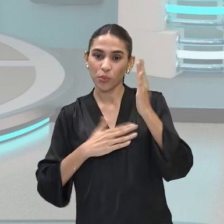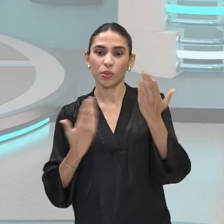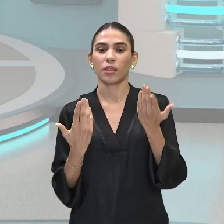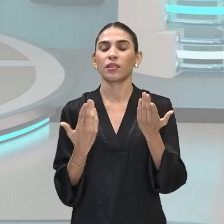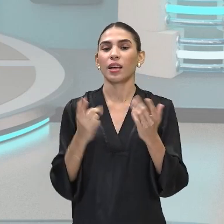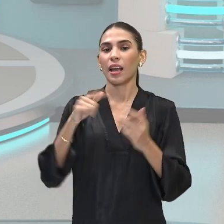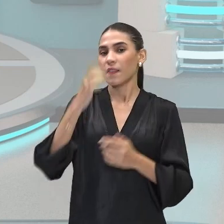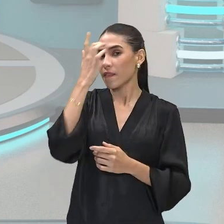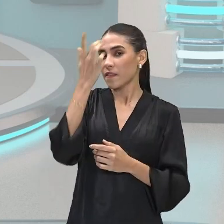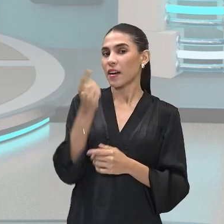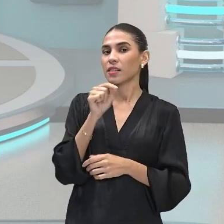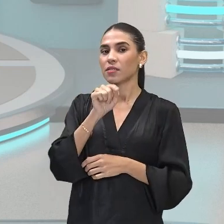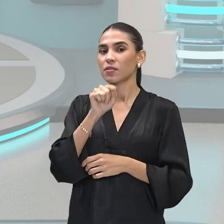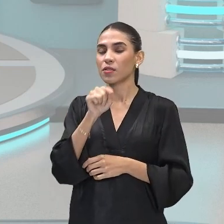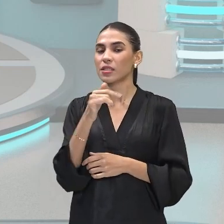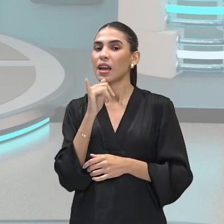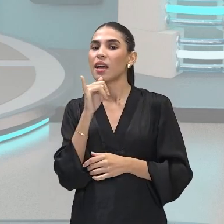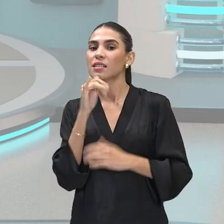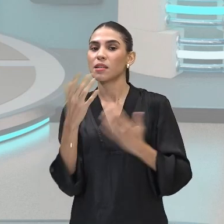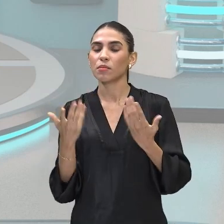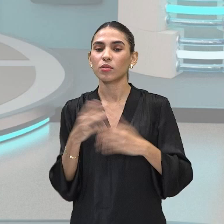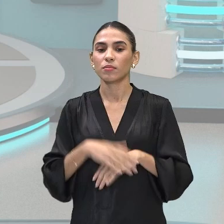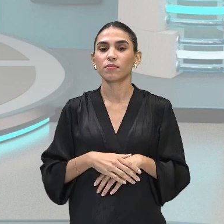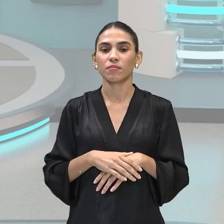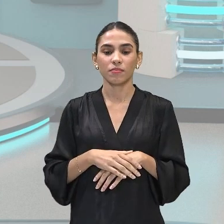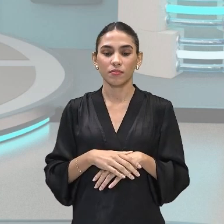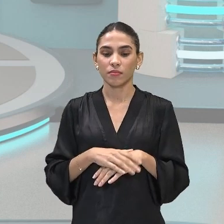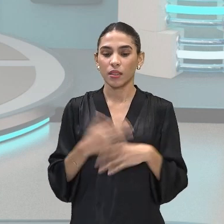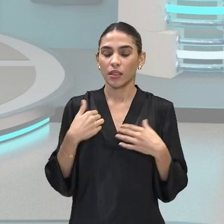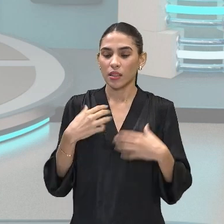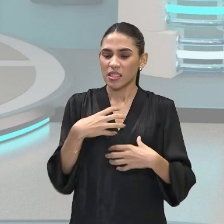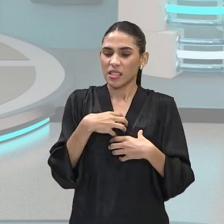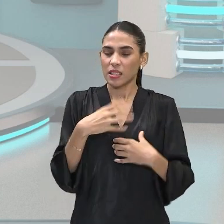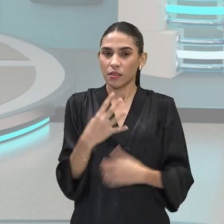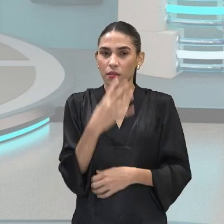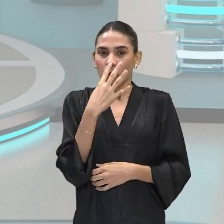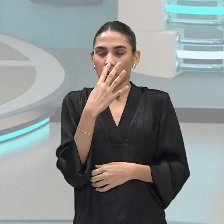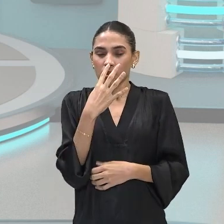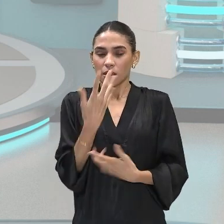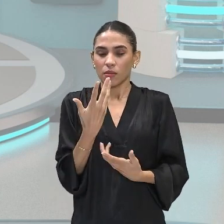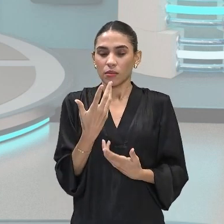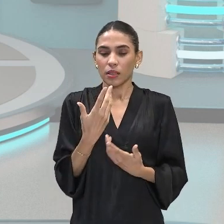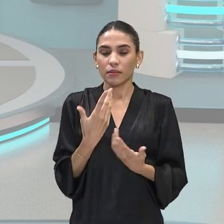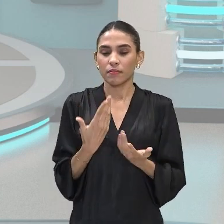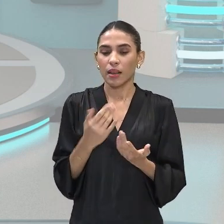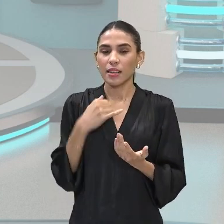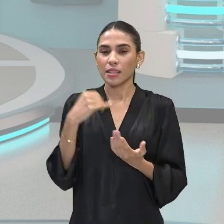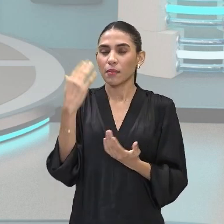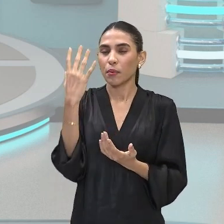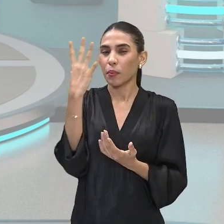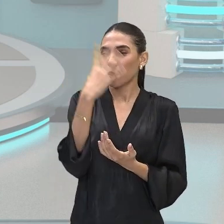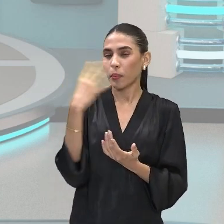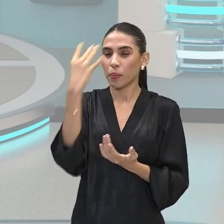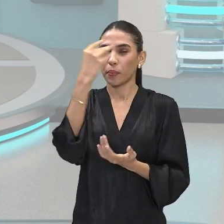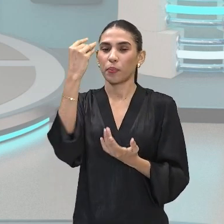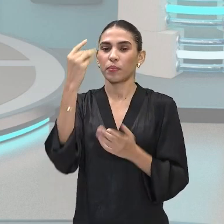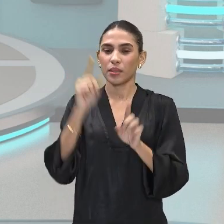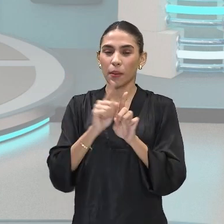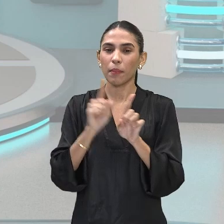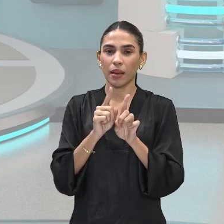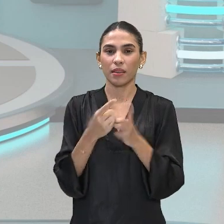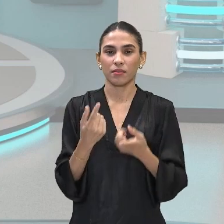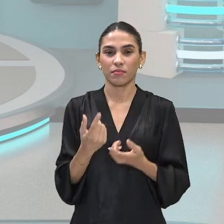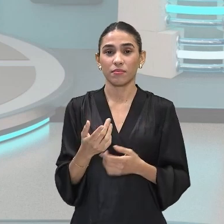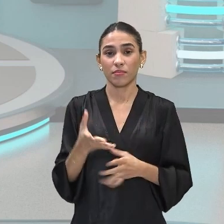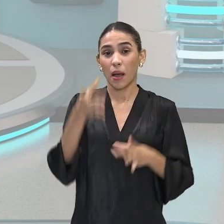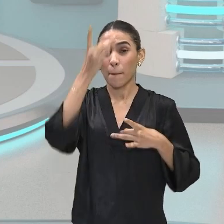mais fácil, chama mais atenção, ela te envolve mais quando você se sente parte integrante dessa obra